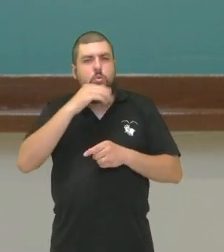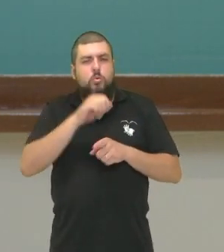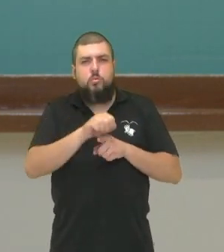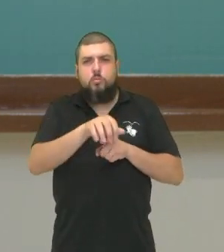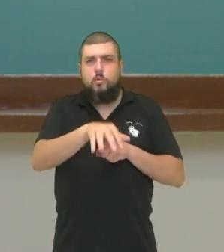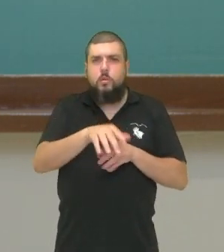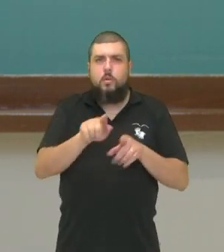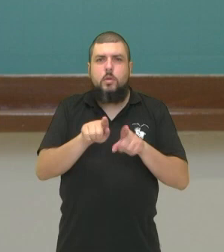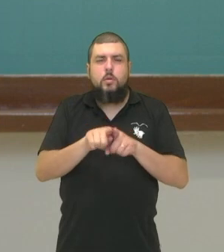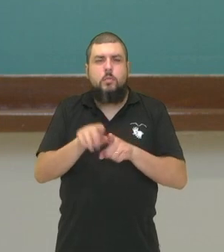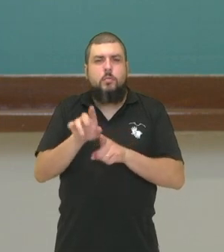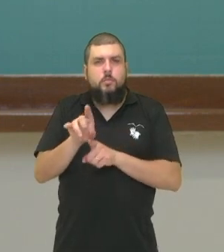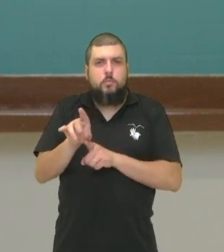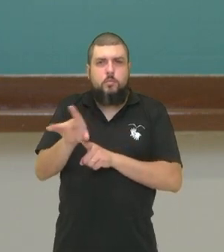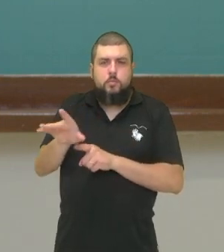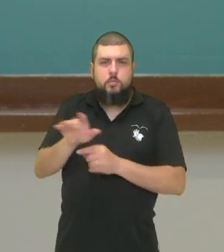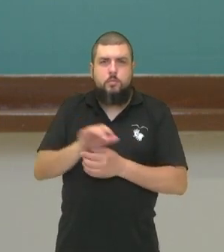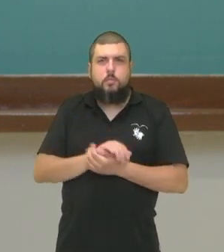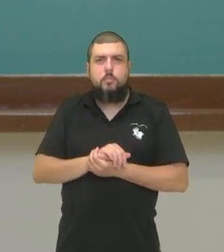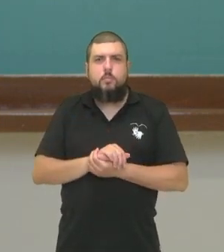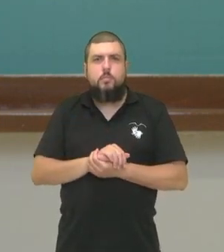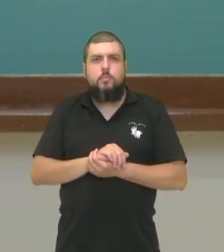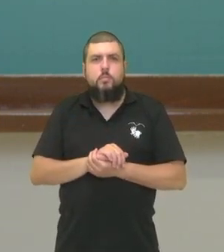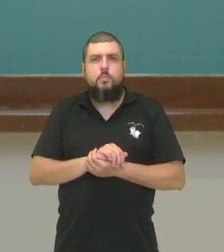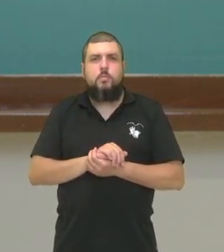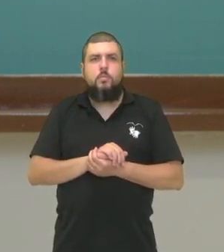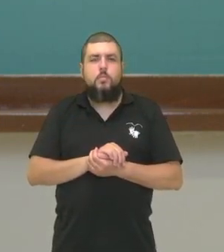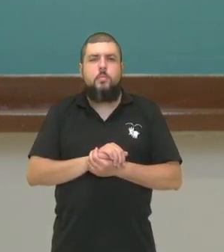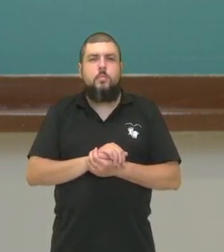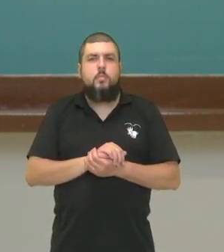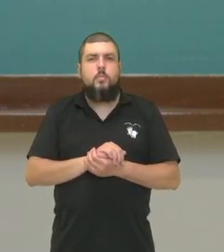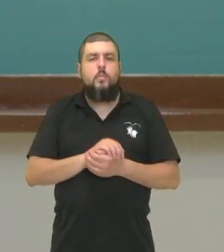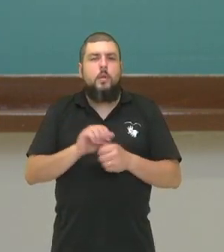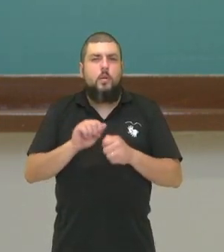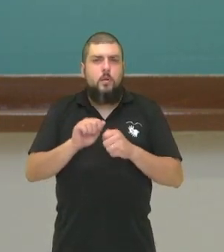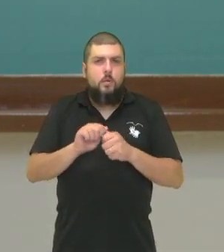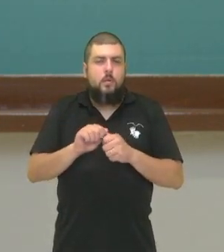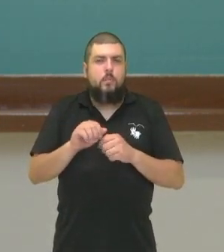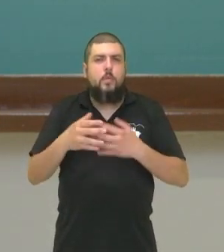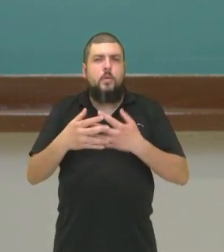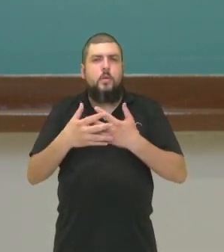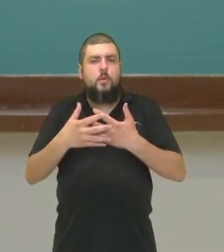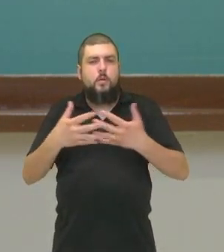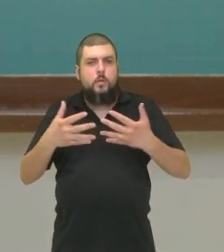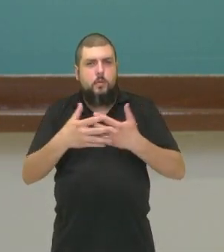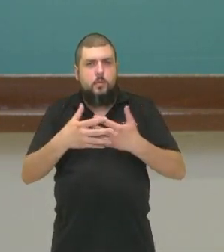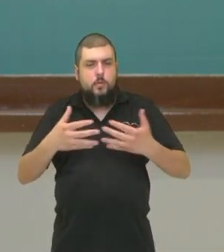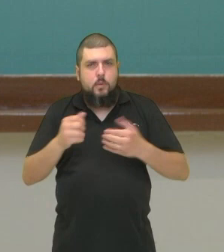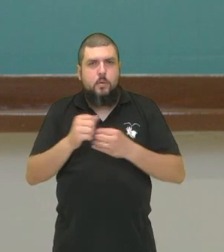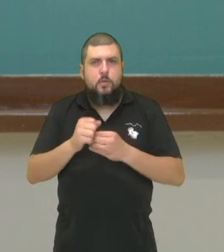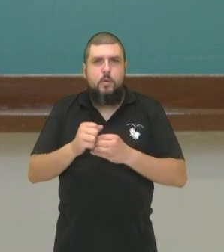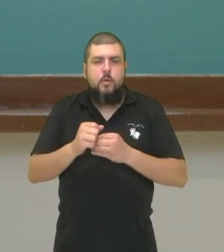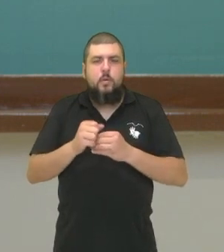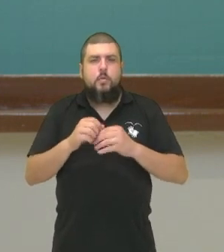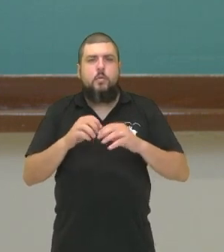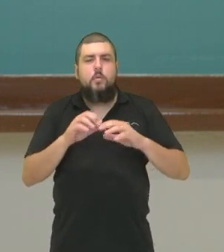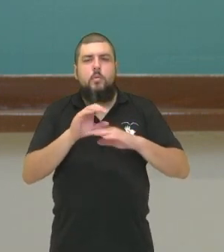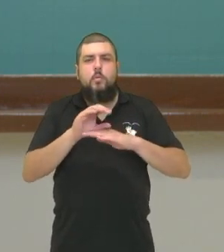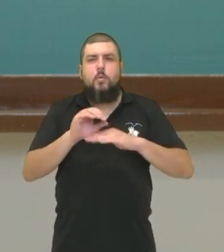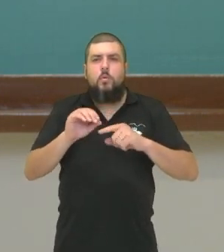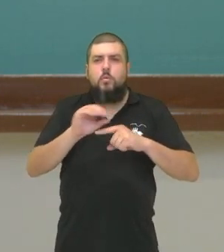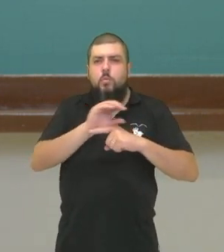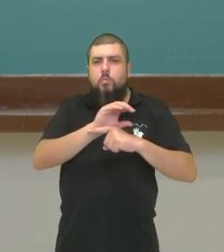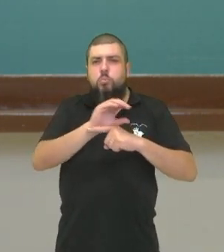sêmen. Ele é formado por dois tipos de tecido, que é o tecido cavernoso e o tecido